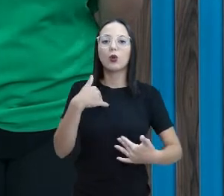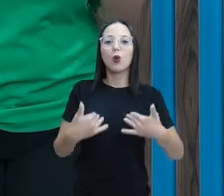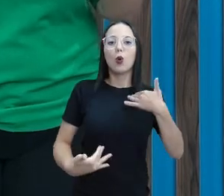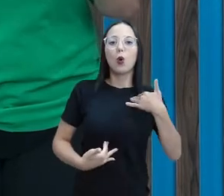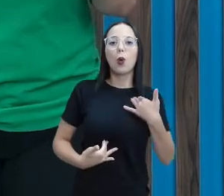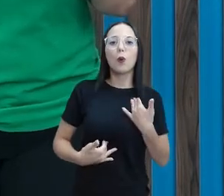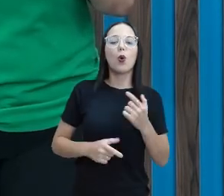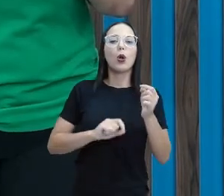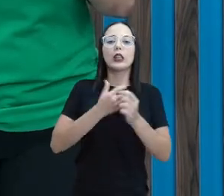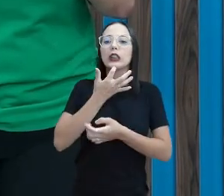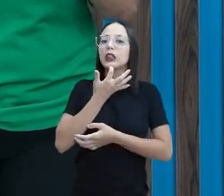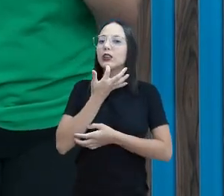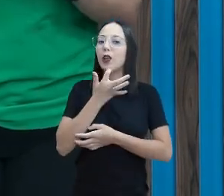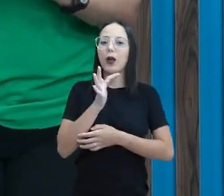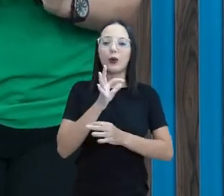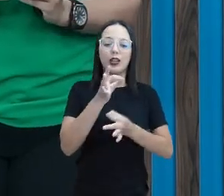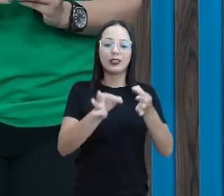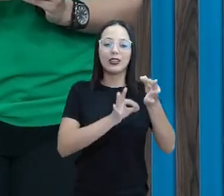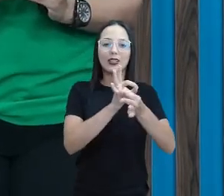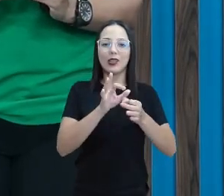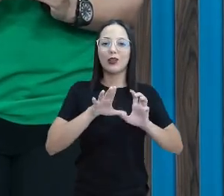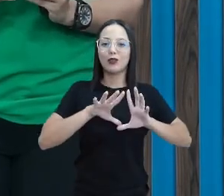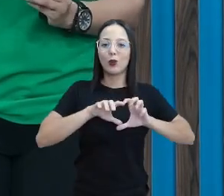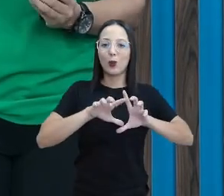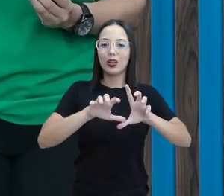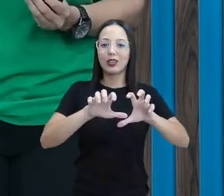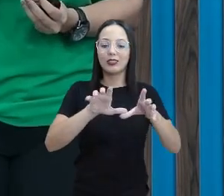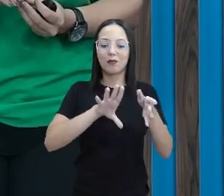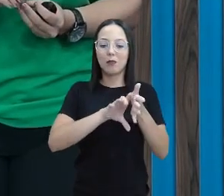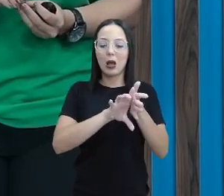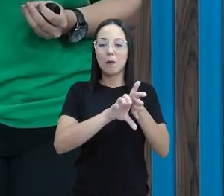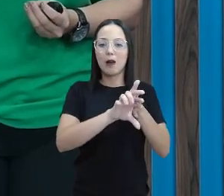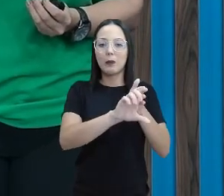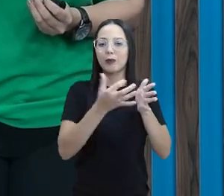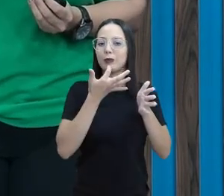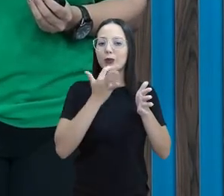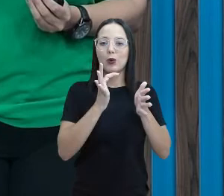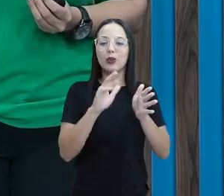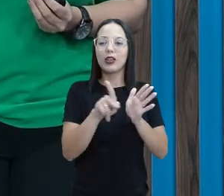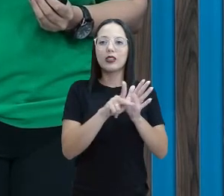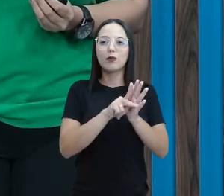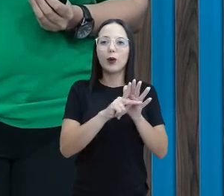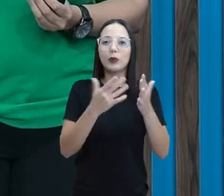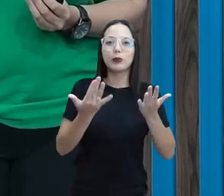não reconhecem essas células cancerígenas, a princípio, como